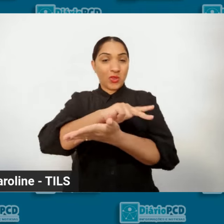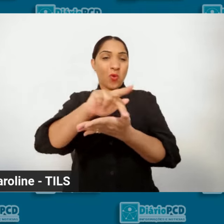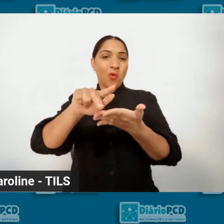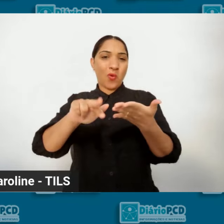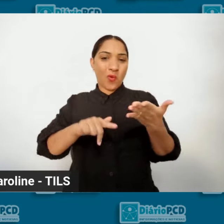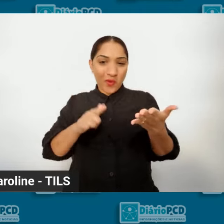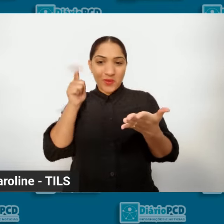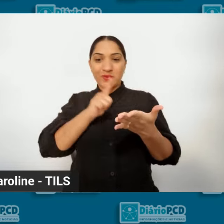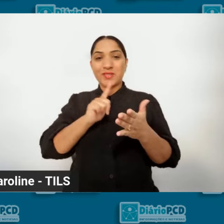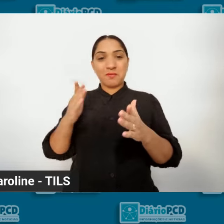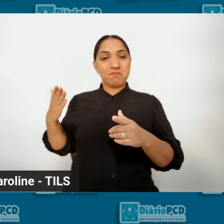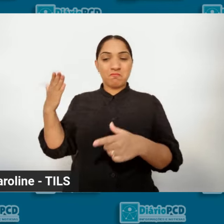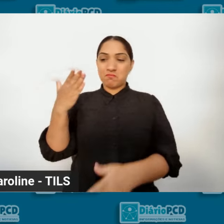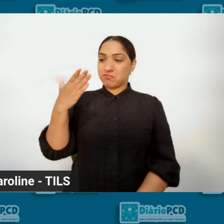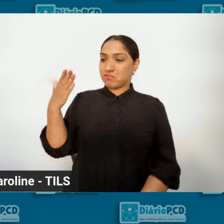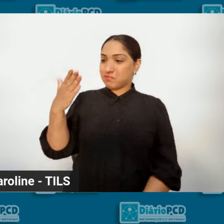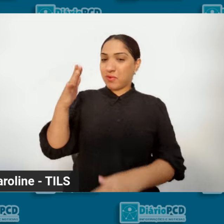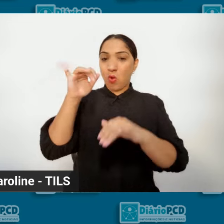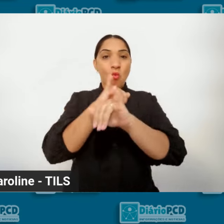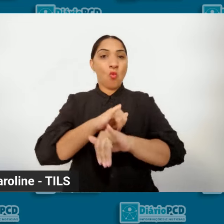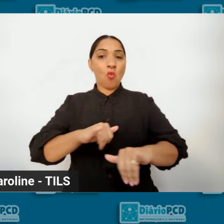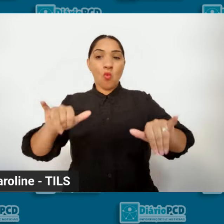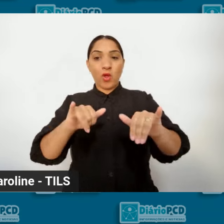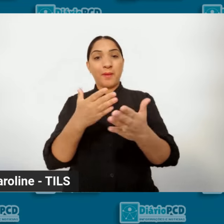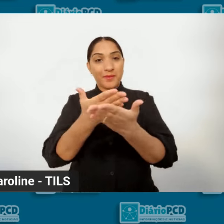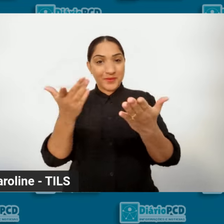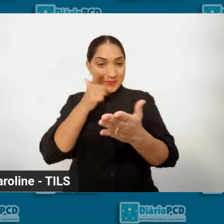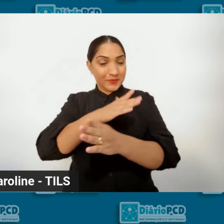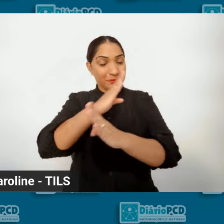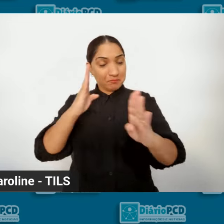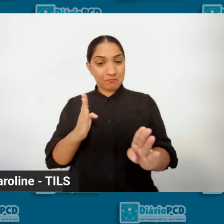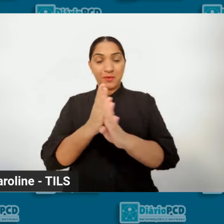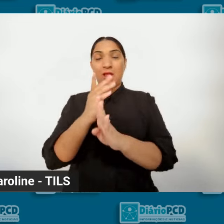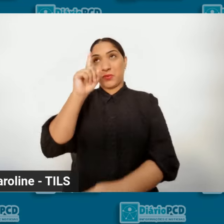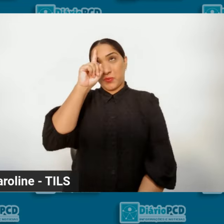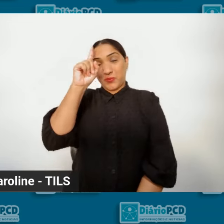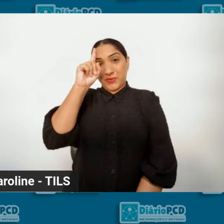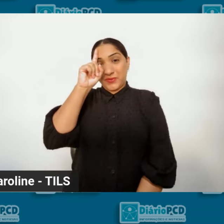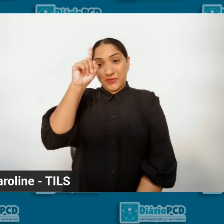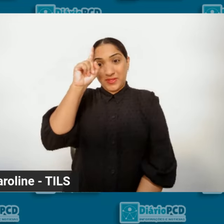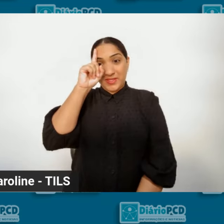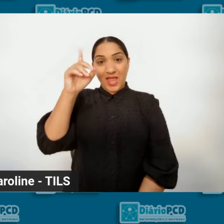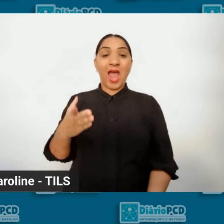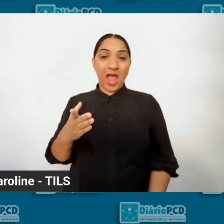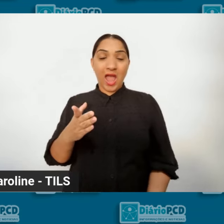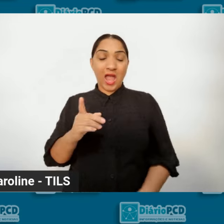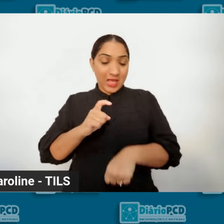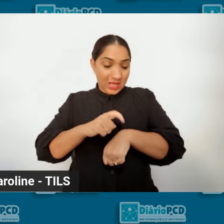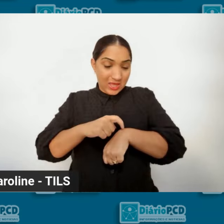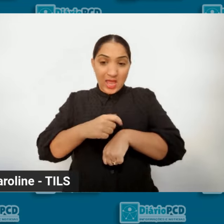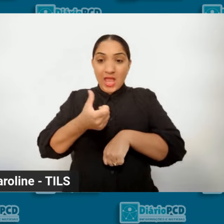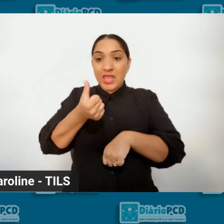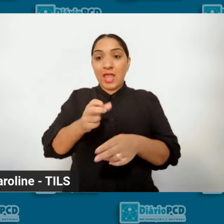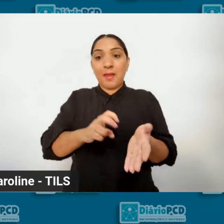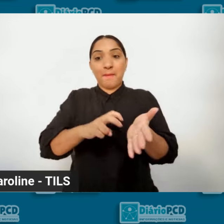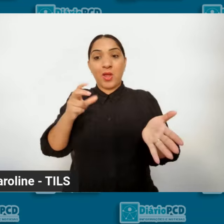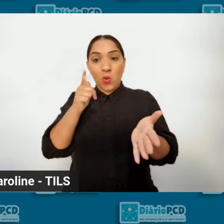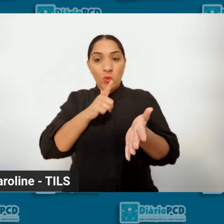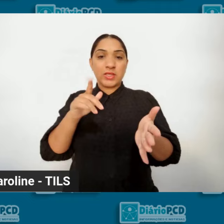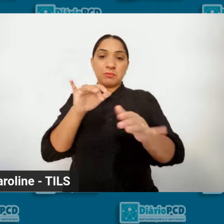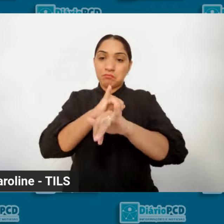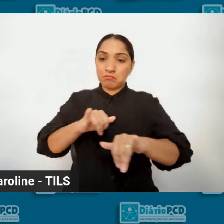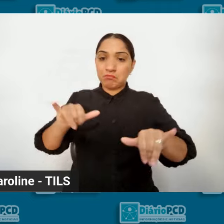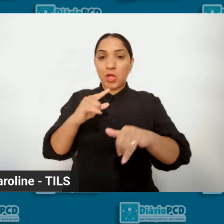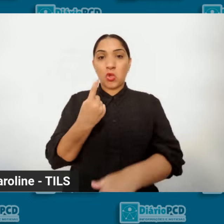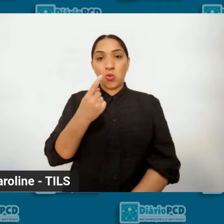o Diário PCD levando a notícia e a informação para você diariamente, começando às 6 horas da manhã com o Shorts, a notícia em um